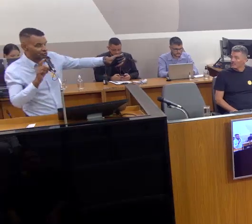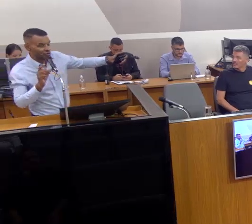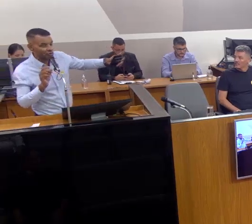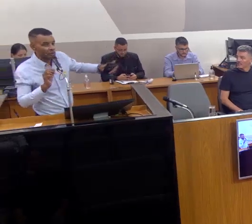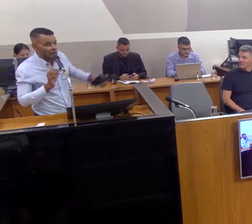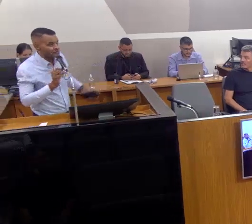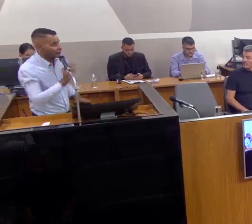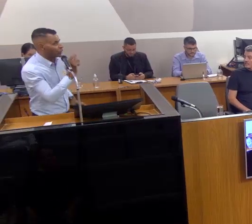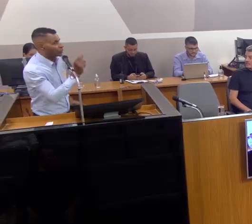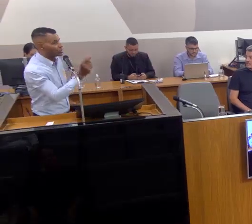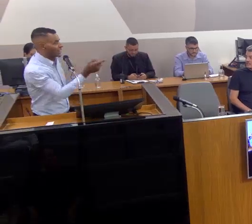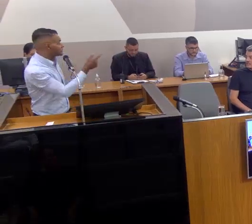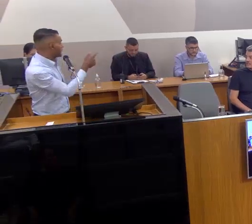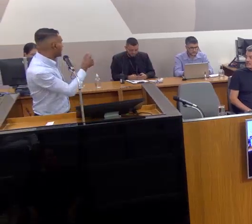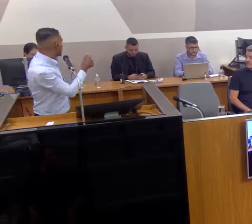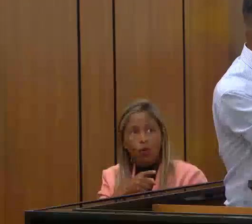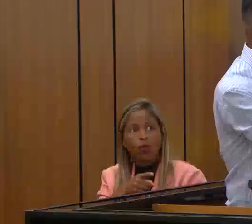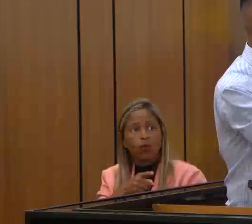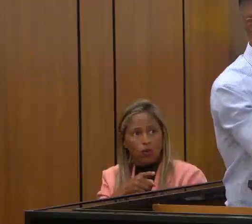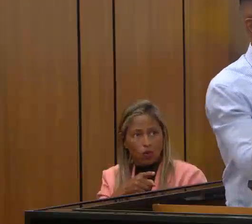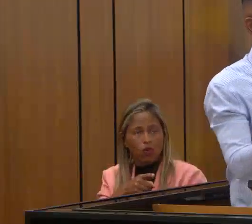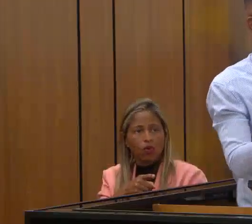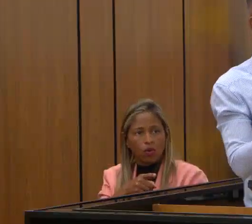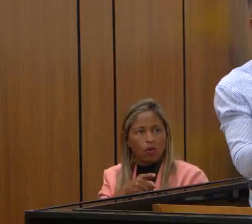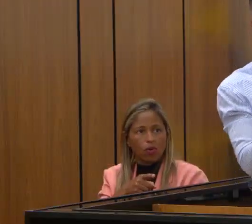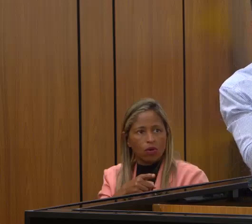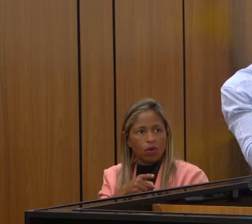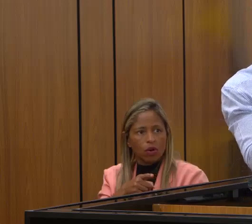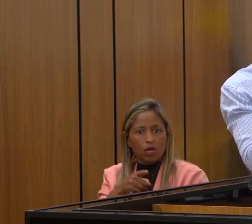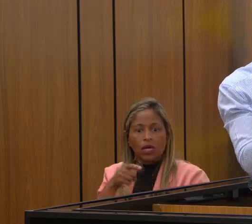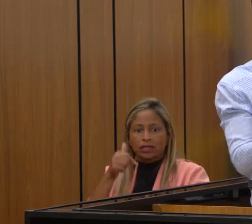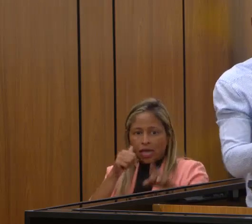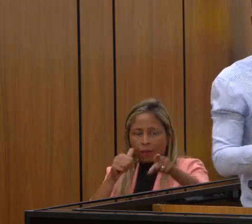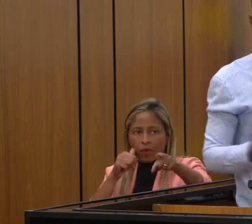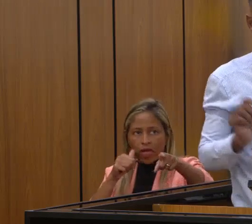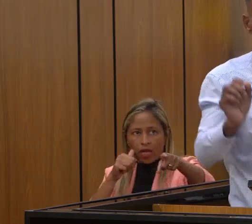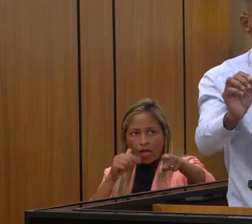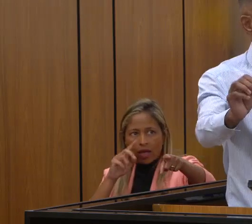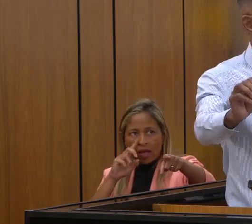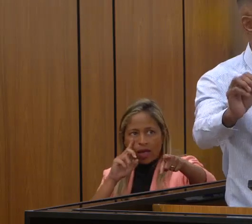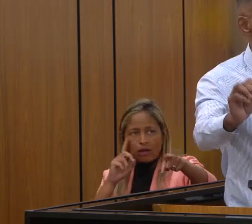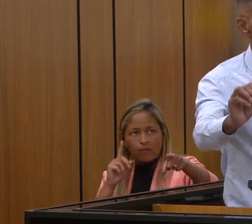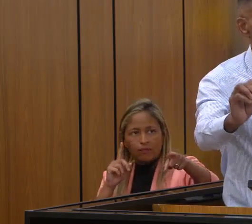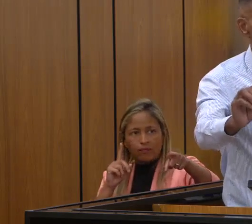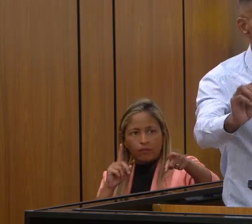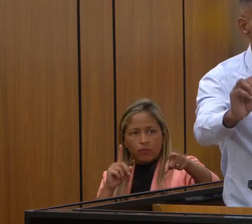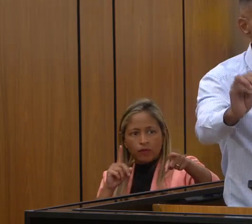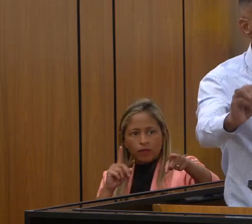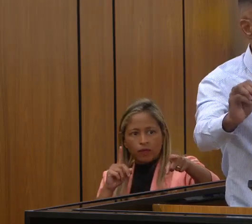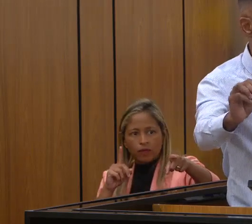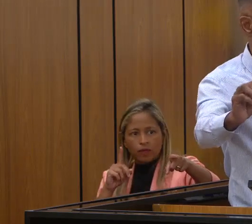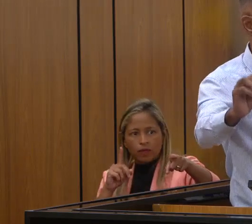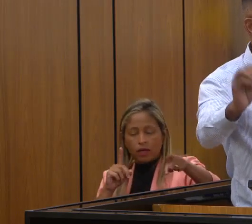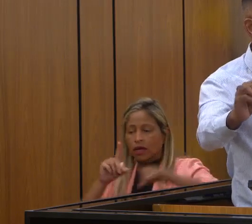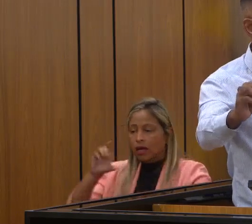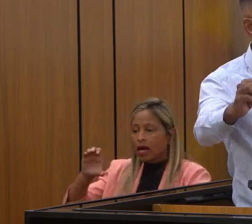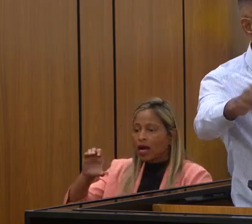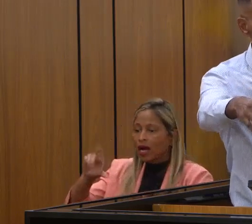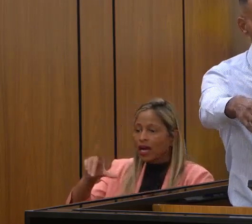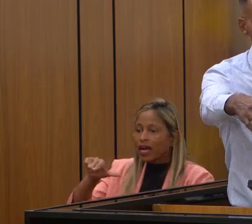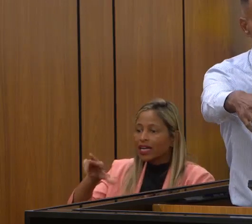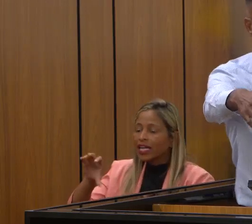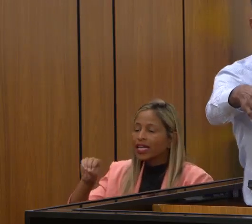o deputado só um minuto você falou no caso da da Ajuda daquela senhora Ela tá aqui ela no caso dela seria um clínico